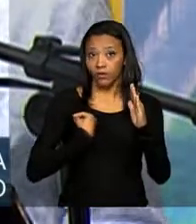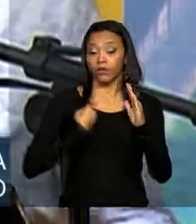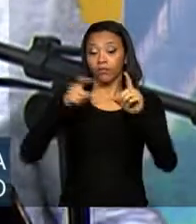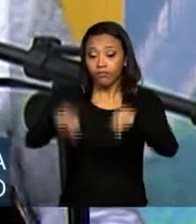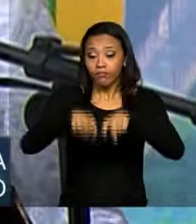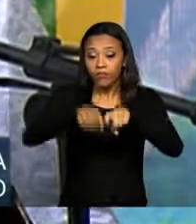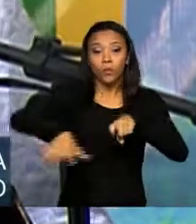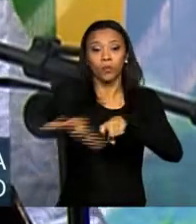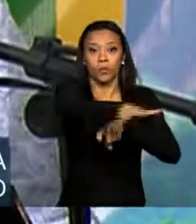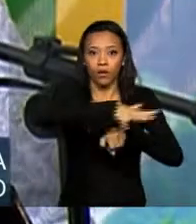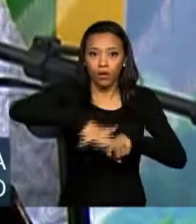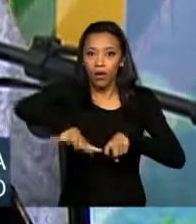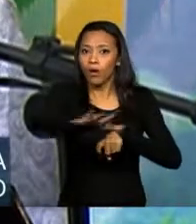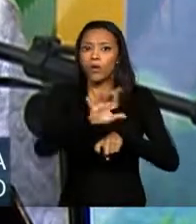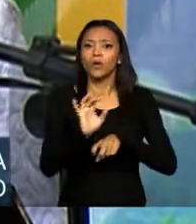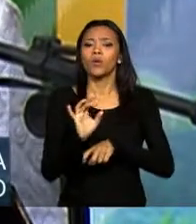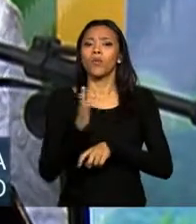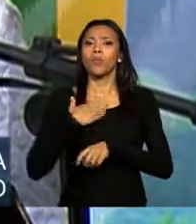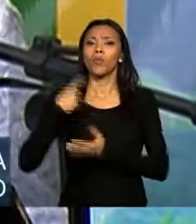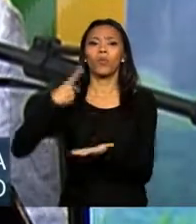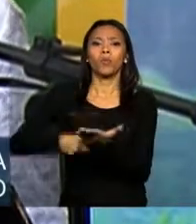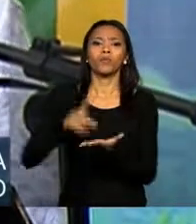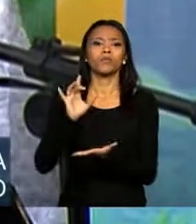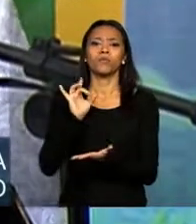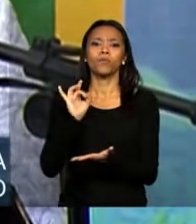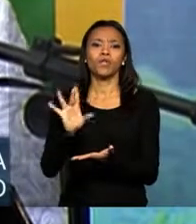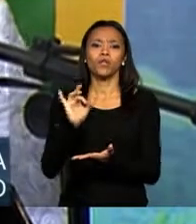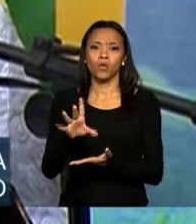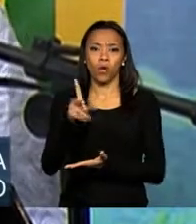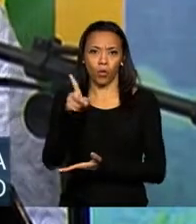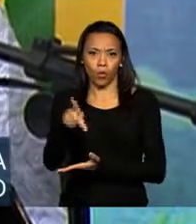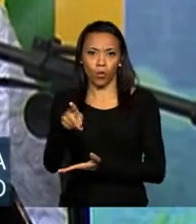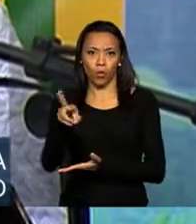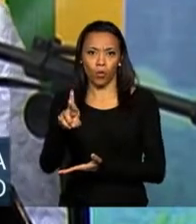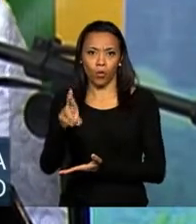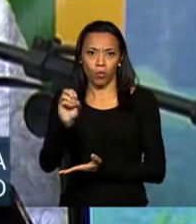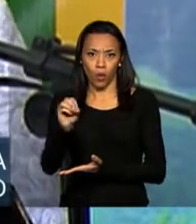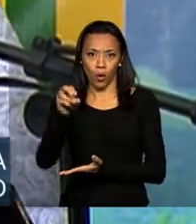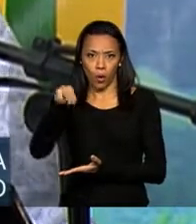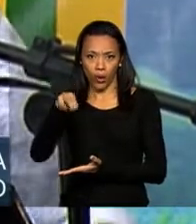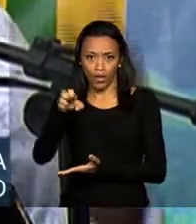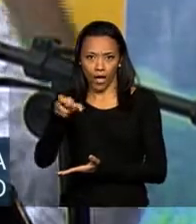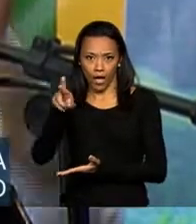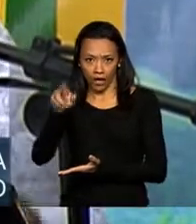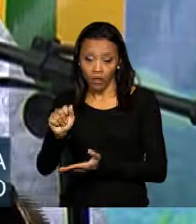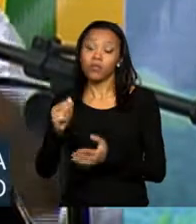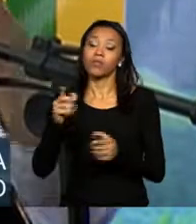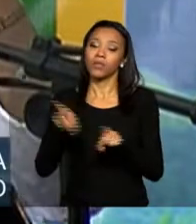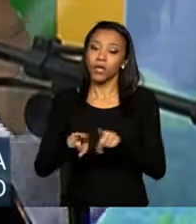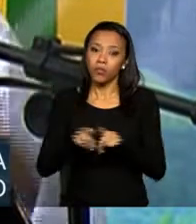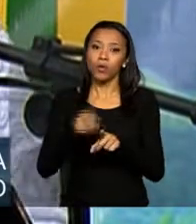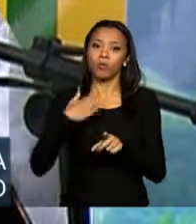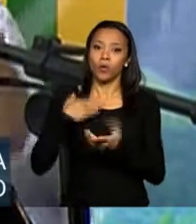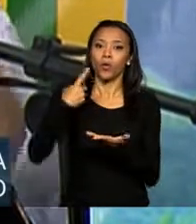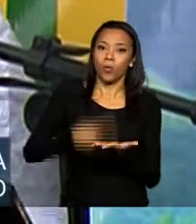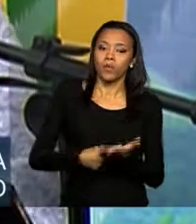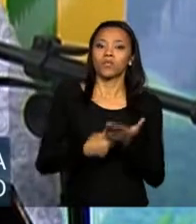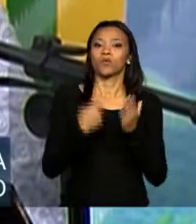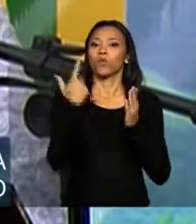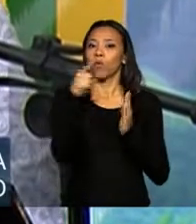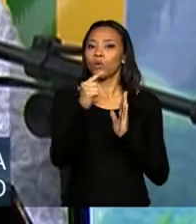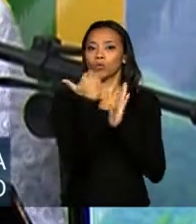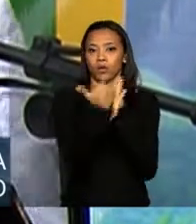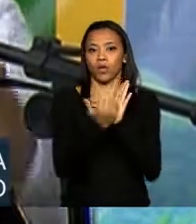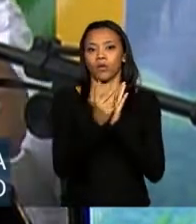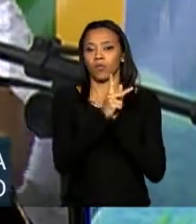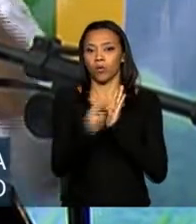não é só comprou nela não mas você também com Pronatec acho que nós temos de